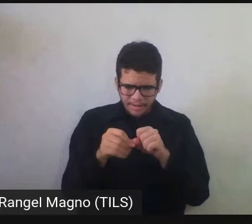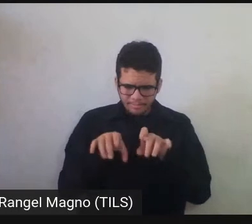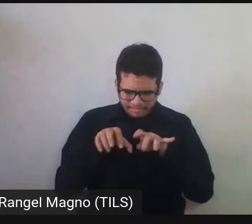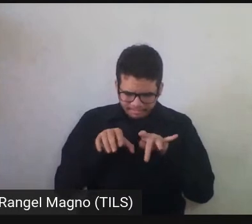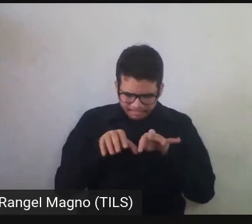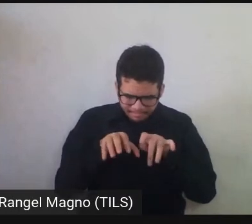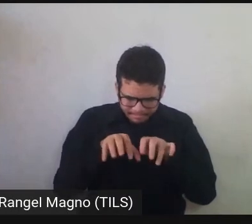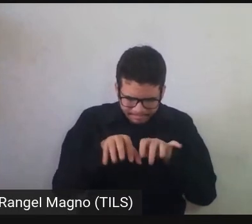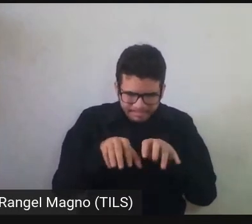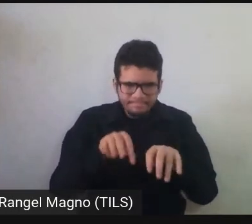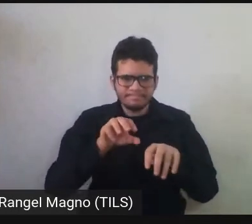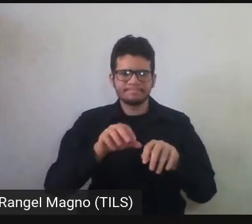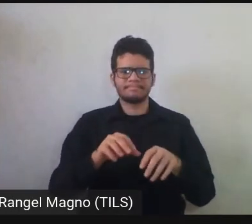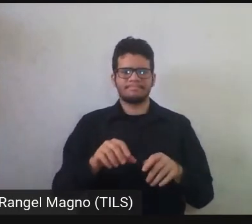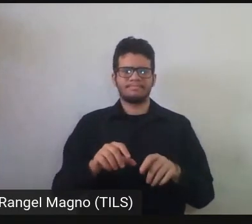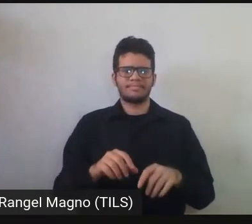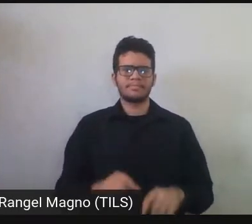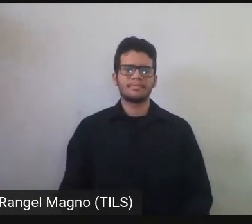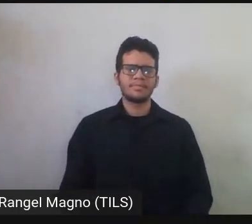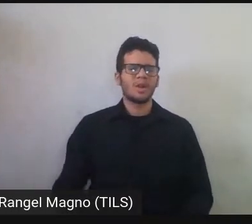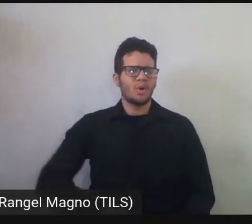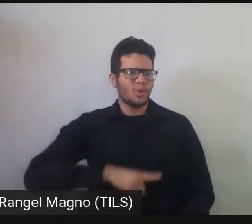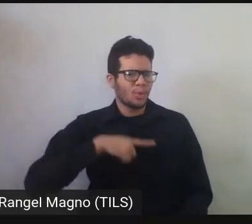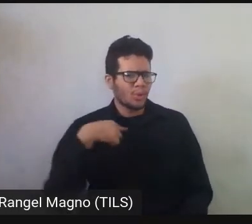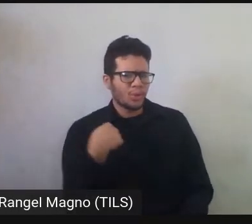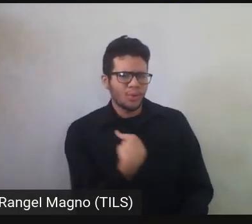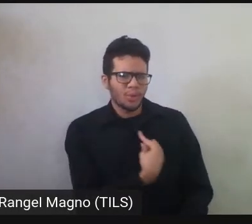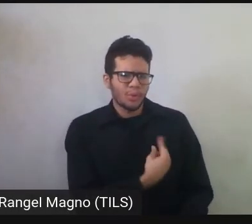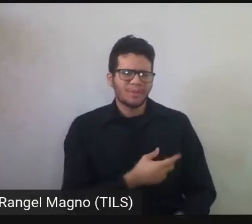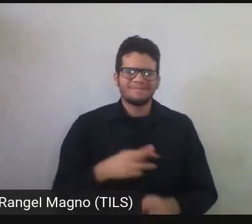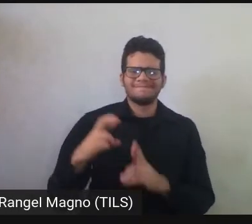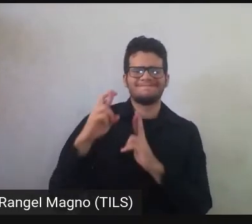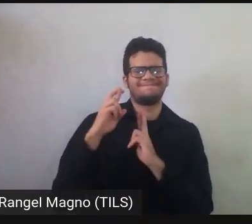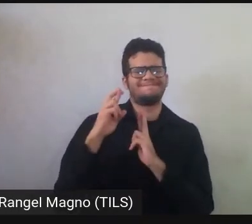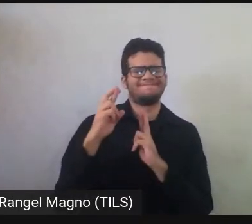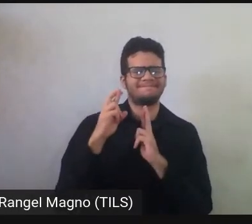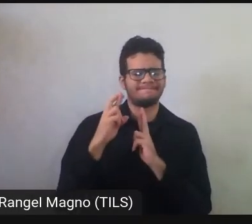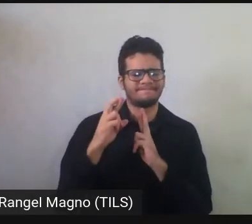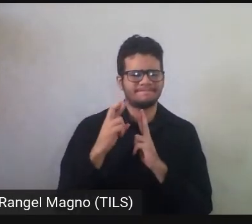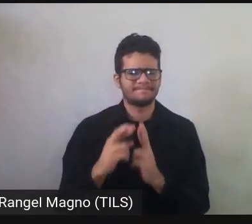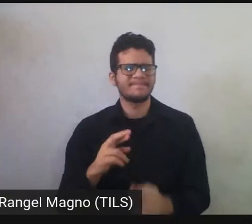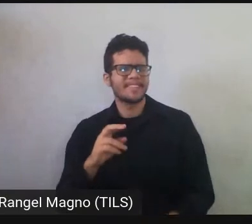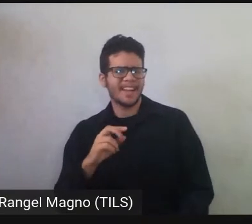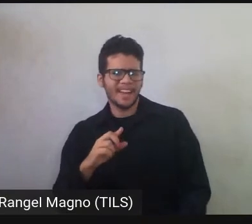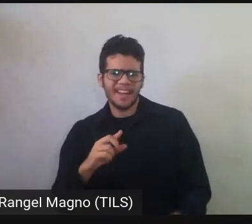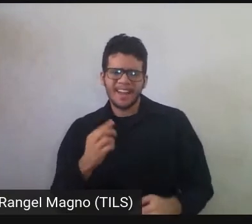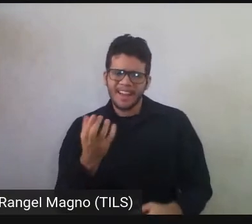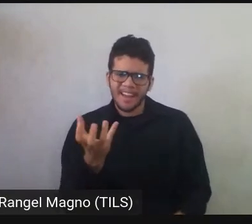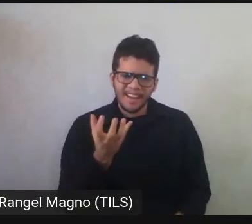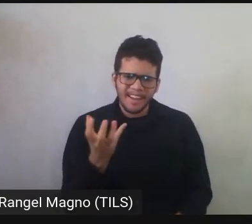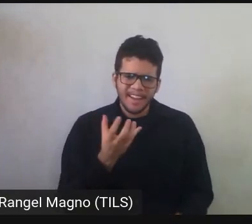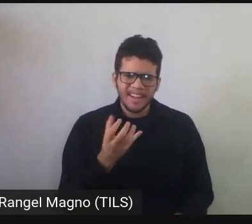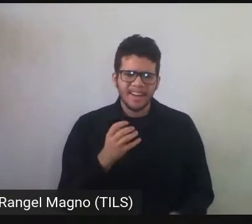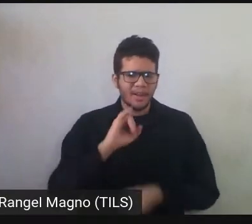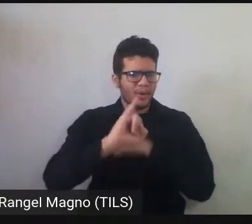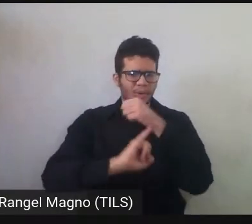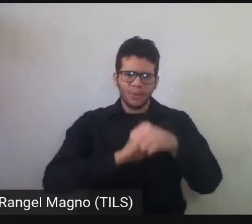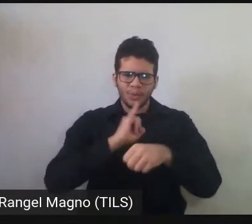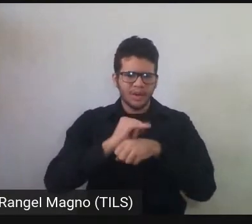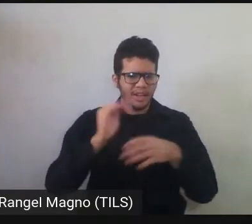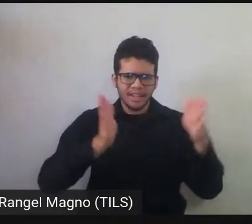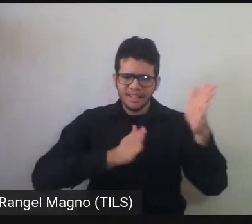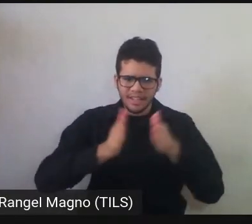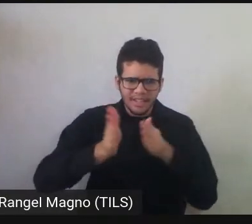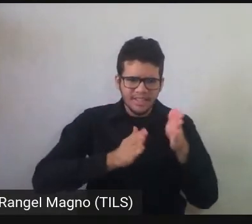grande façanha que todos nós pesquisadores esperamos muito que é você ter um corpus disponível eletronicamente que você possa